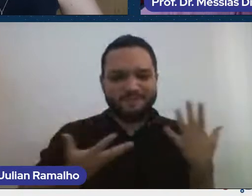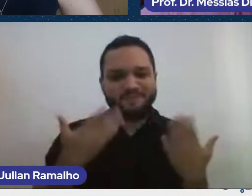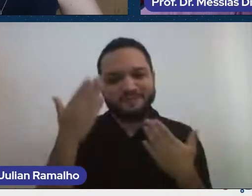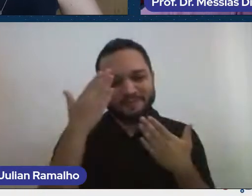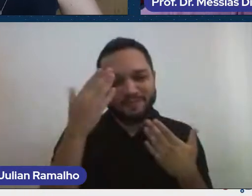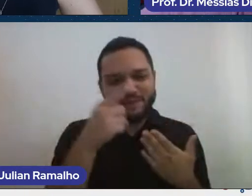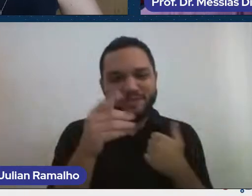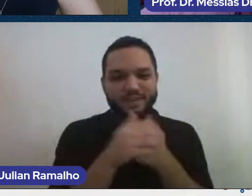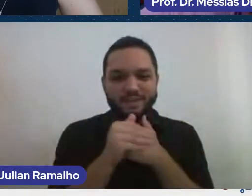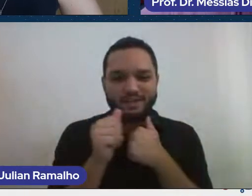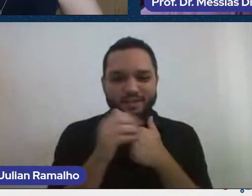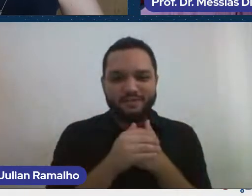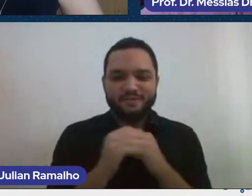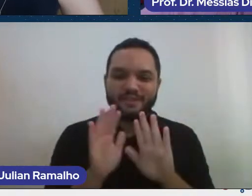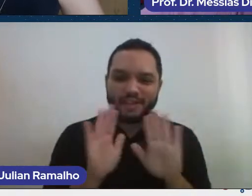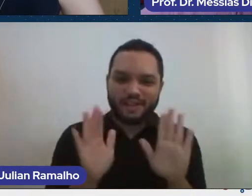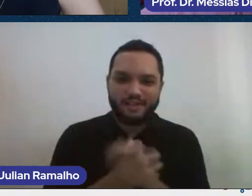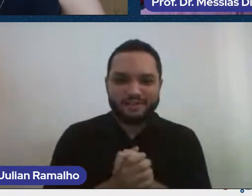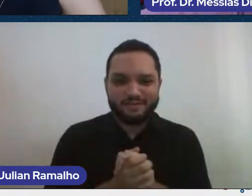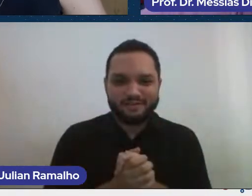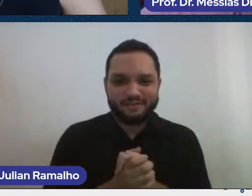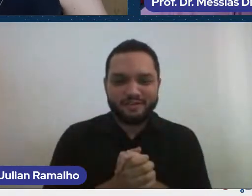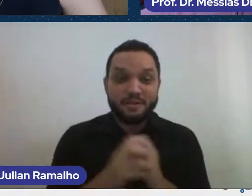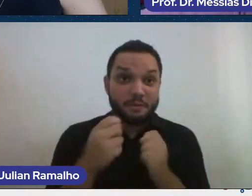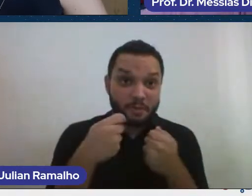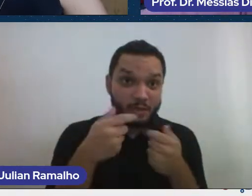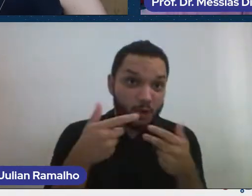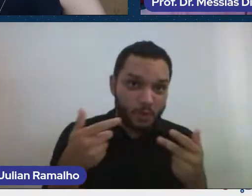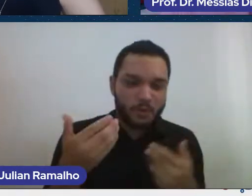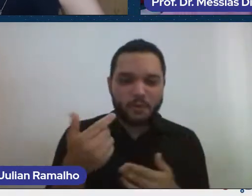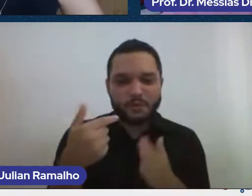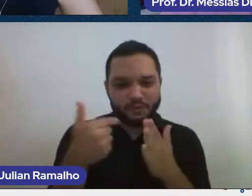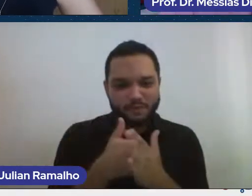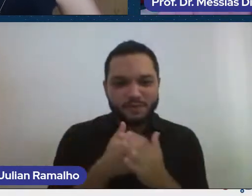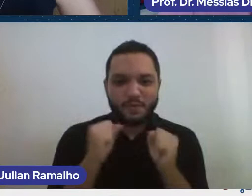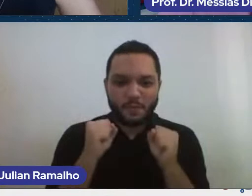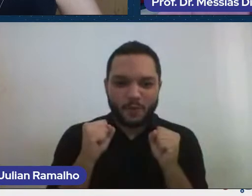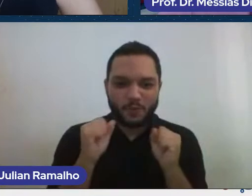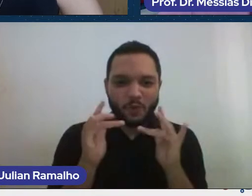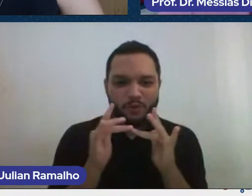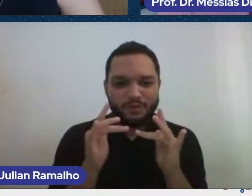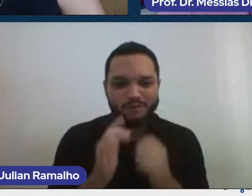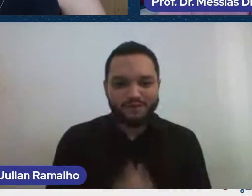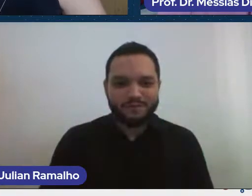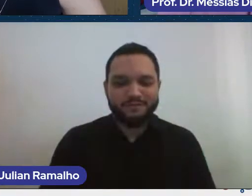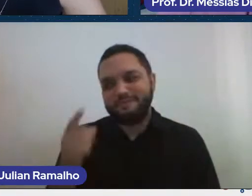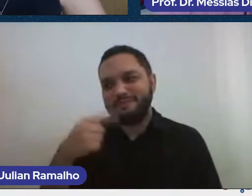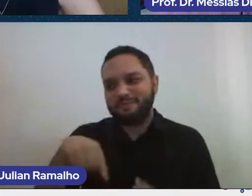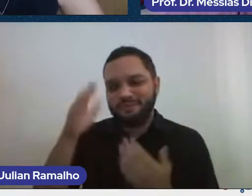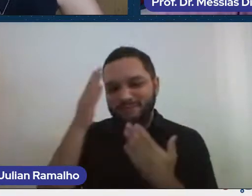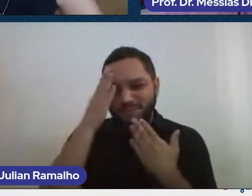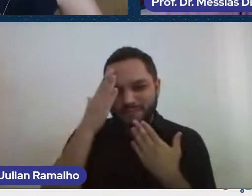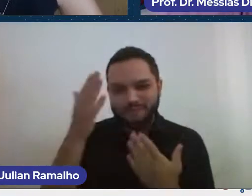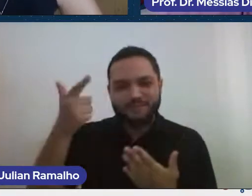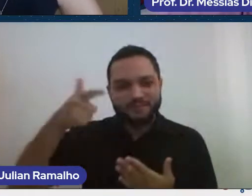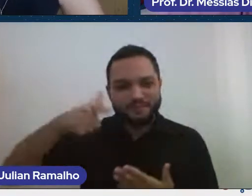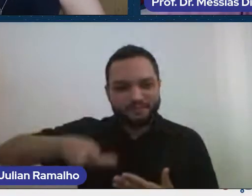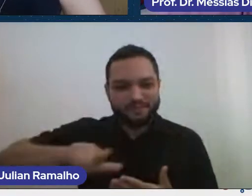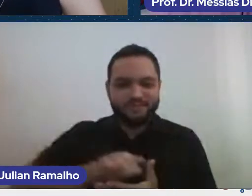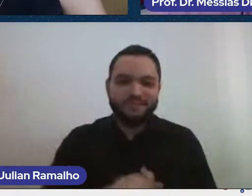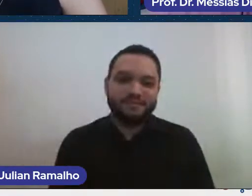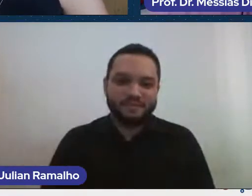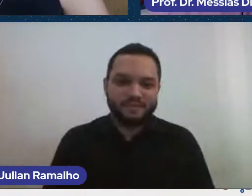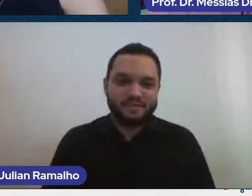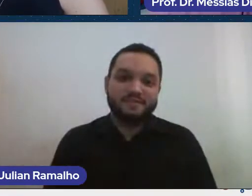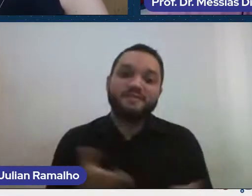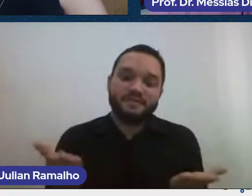realmente. Então, estou aqui. Quando precisarem, Professor, obrigado. nós que agradecemos mais uma vez. E assim,